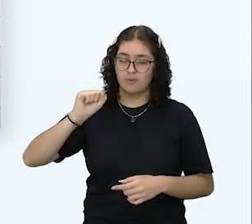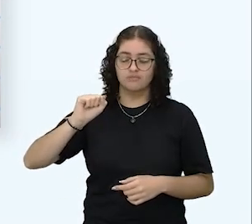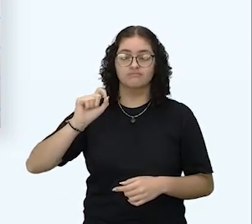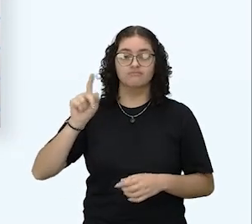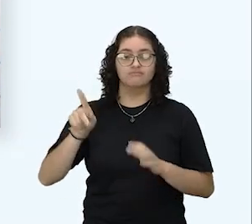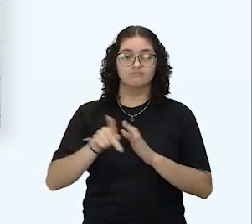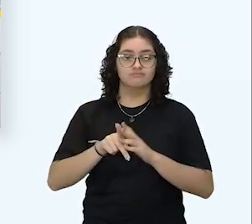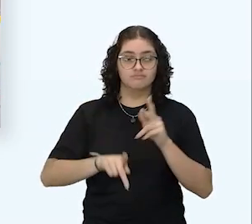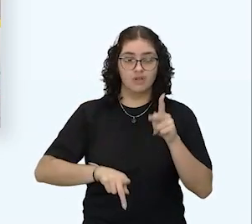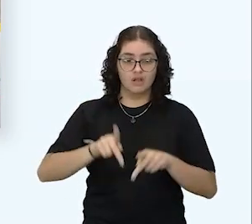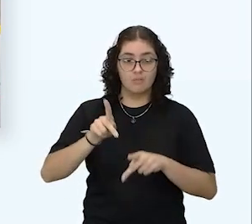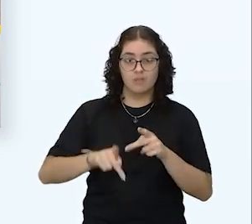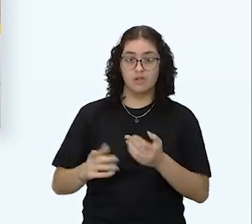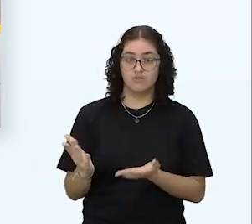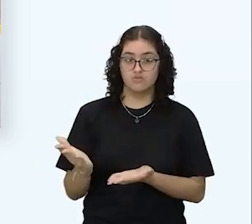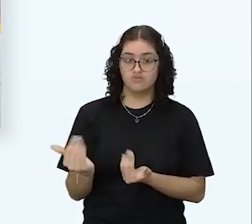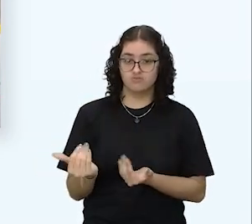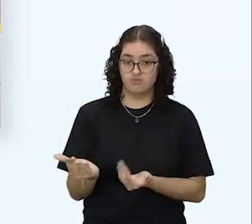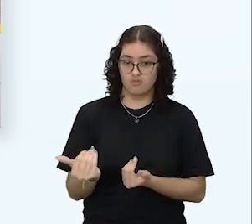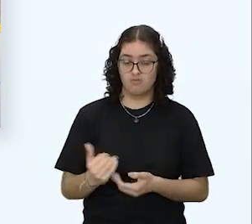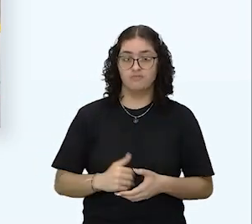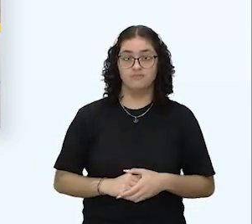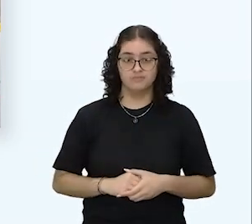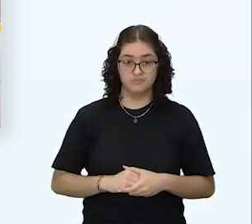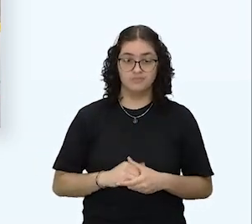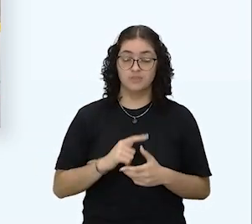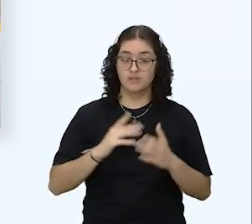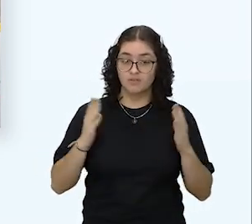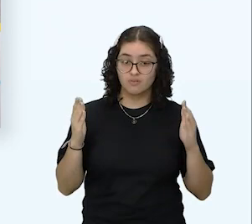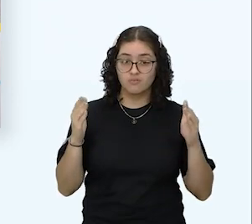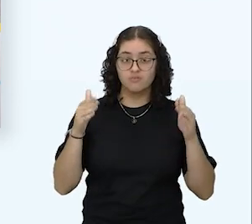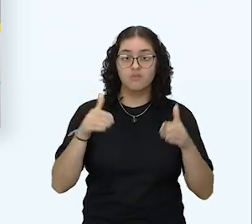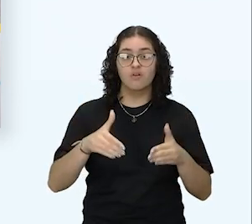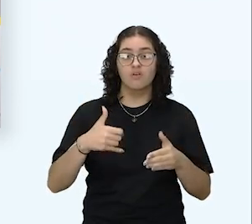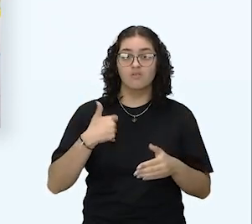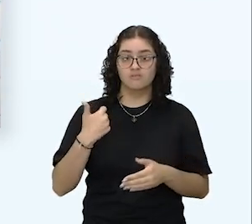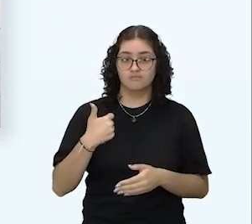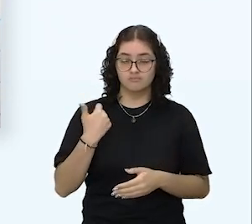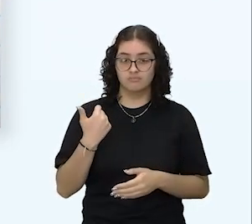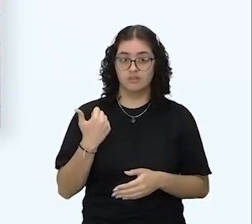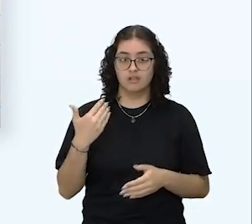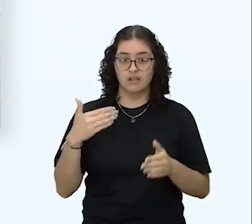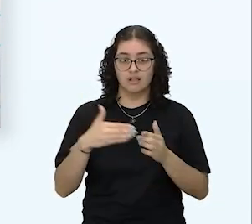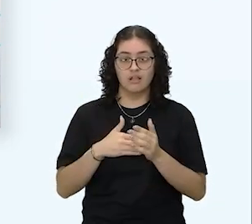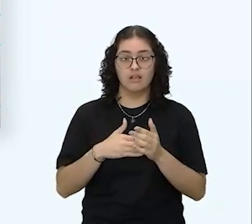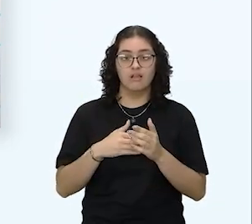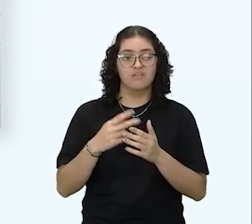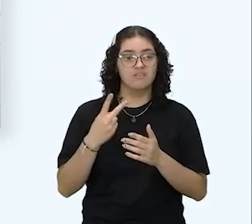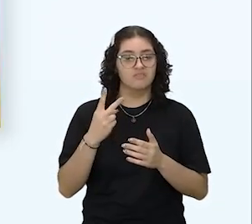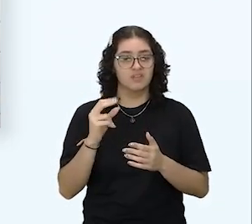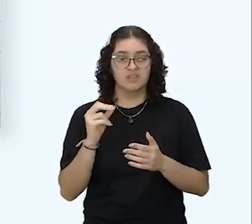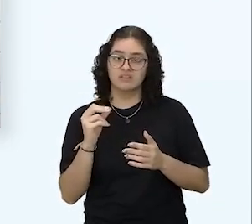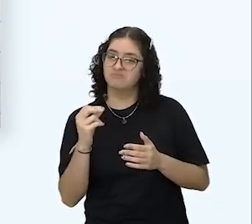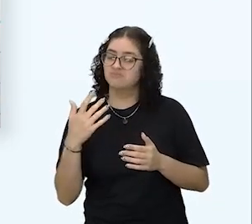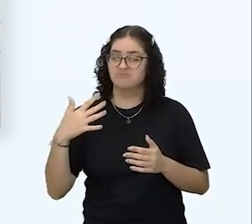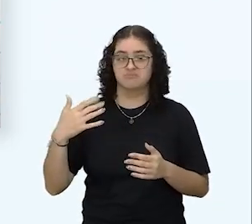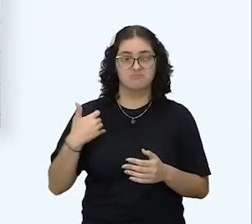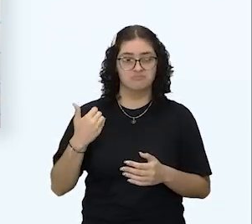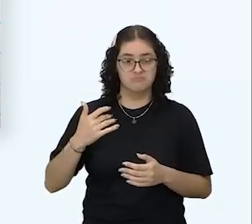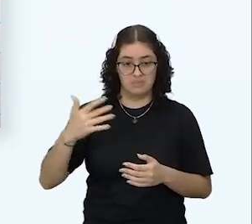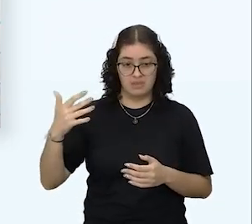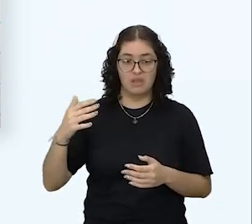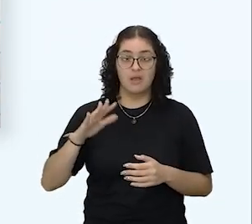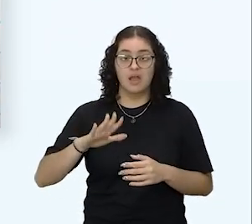maior predominância de jovens do que no país, tendo mais pessoas nas faixas etárias até os 20 e poucos anos. Tudo isso